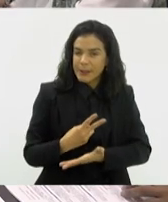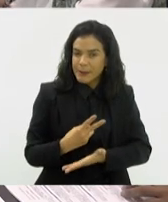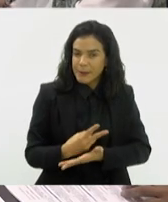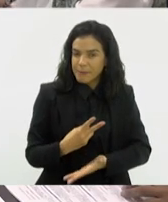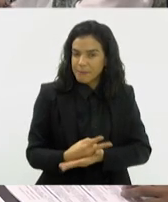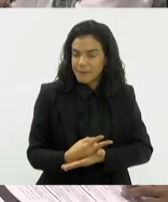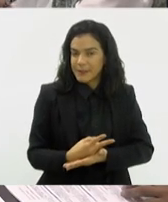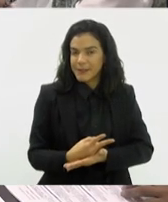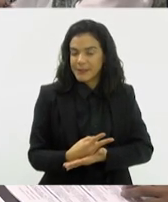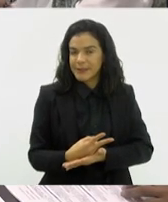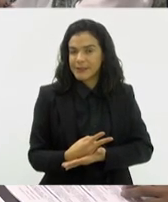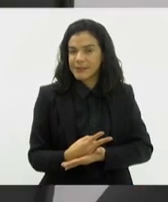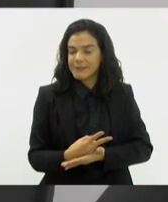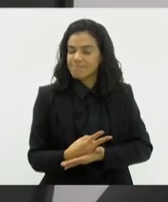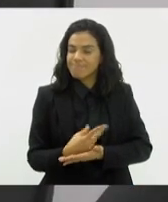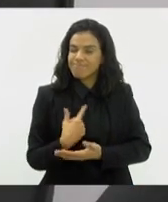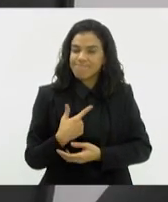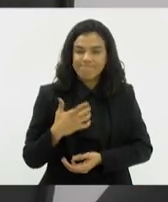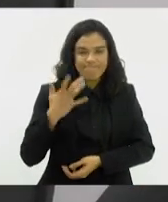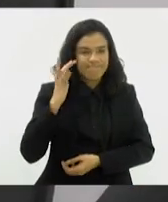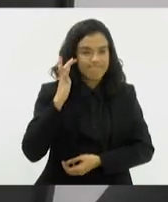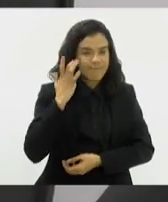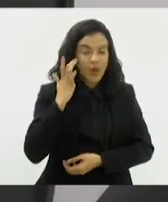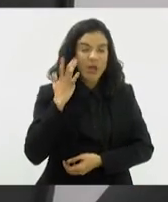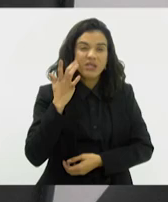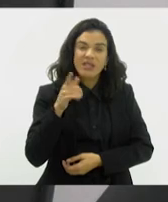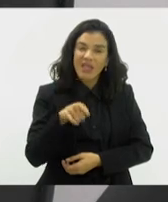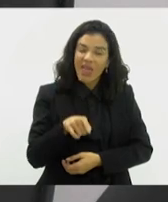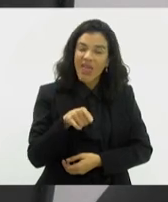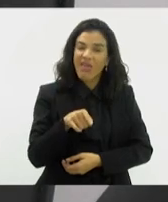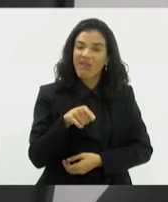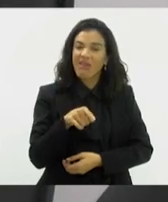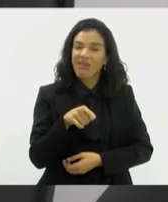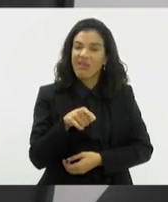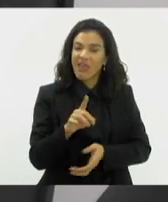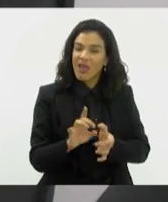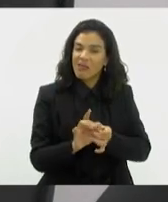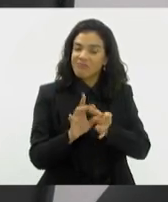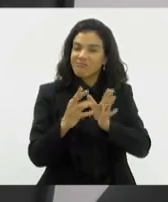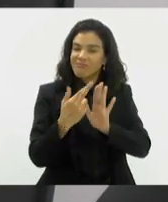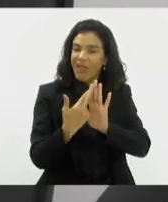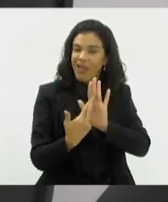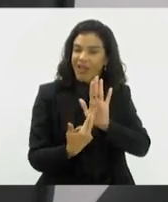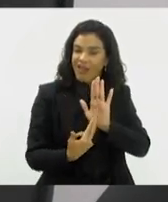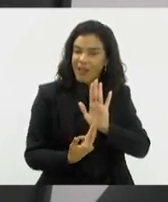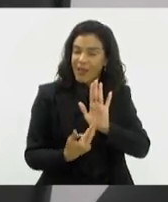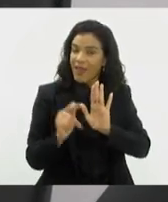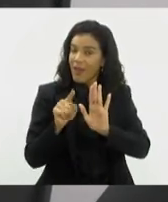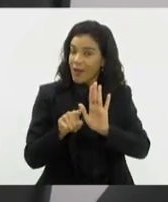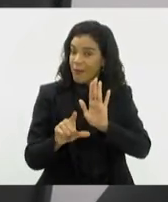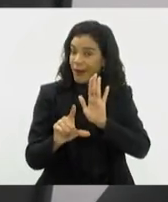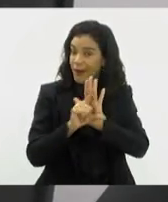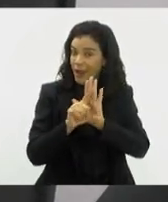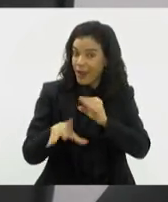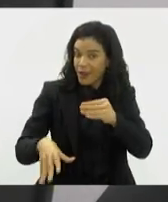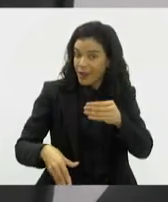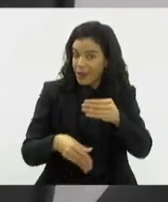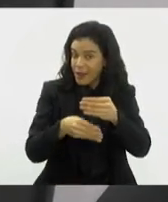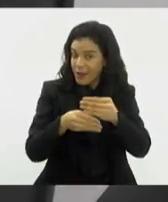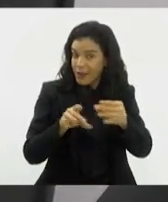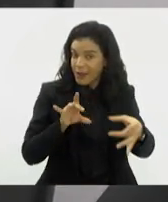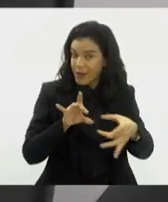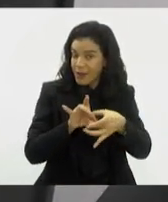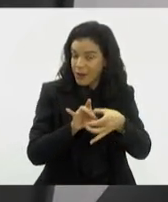mesa aqui, é que eu acho que quem regulamenta a Constituição deveria sempre ser uma lei complementar. Mas a